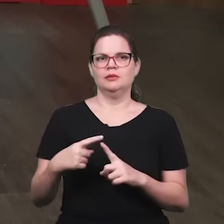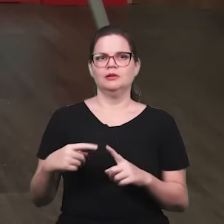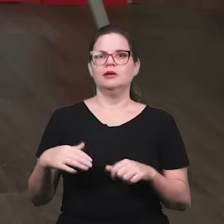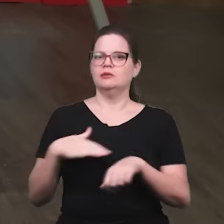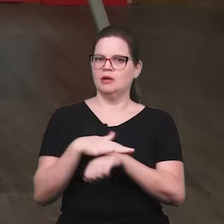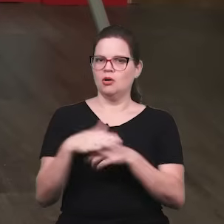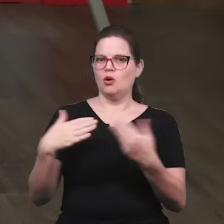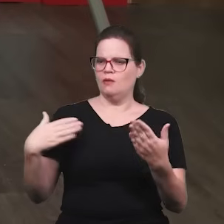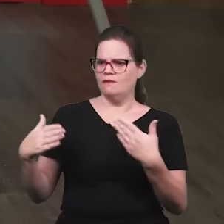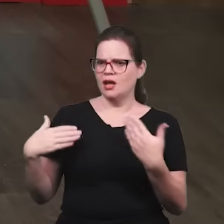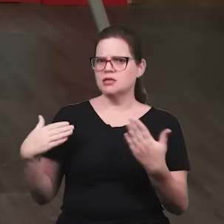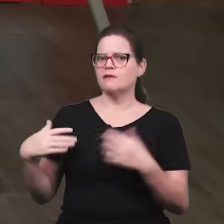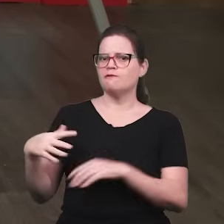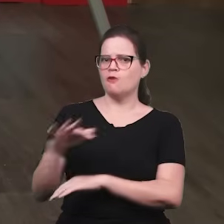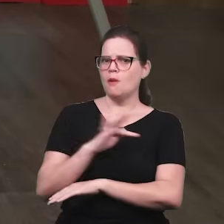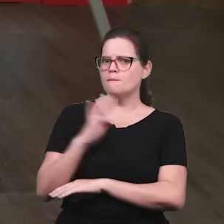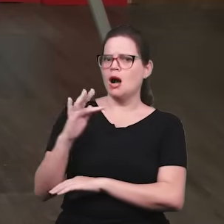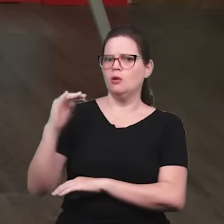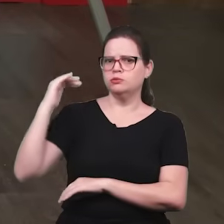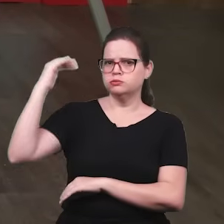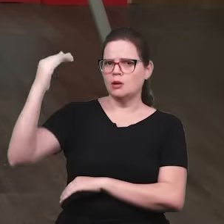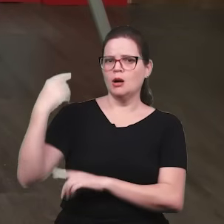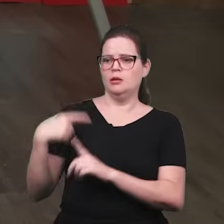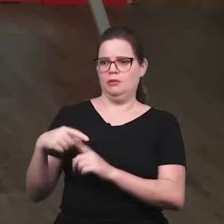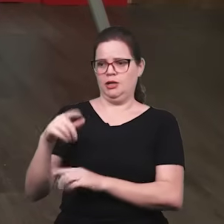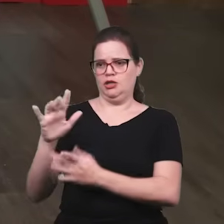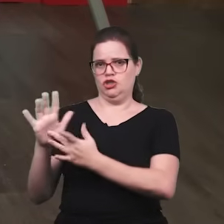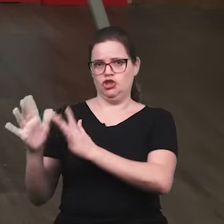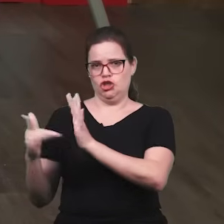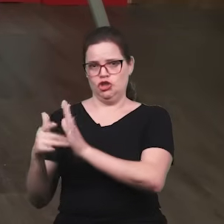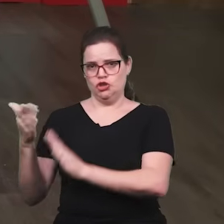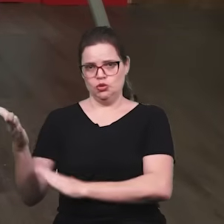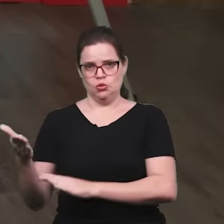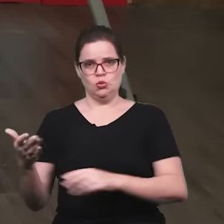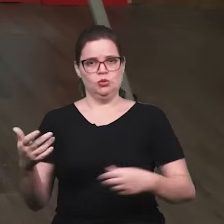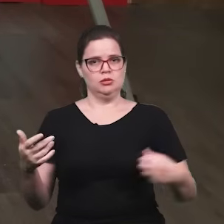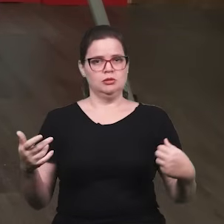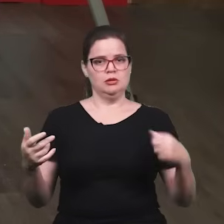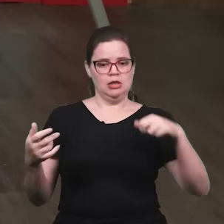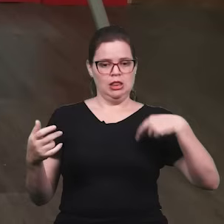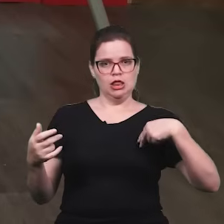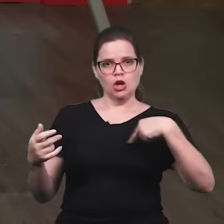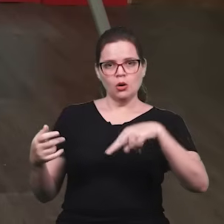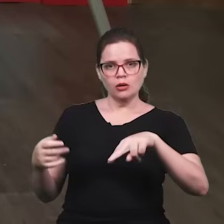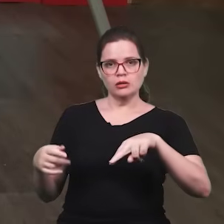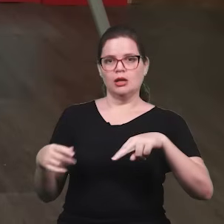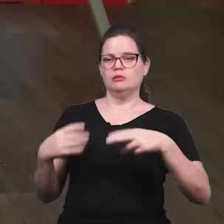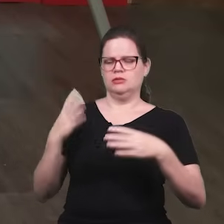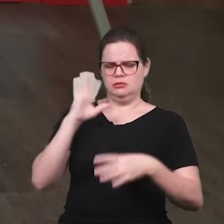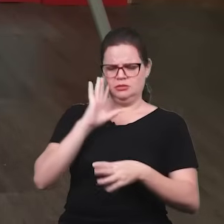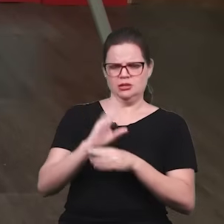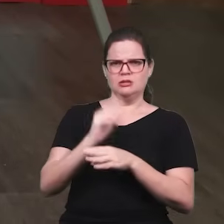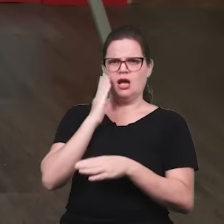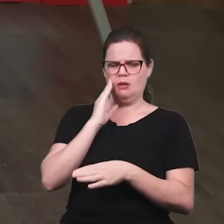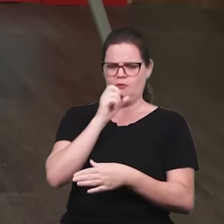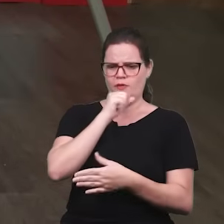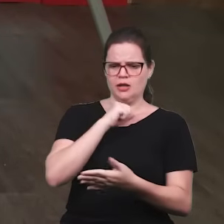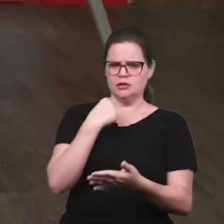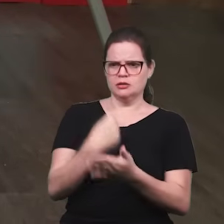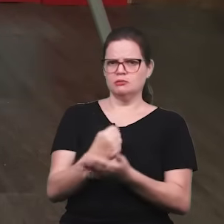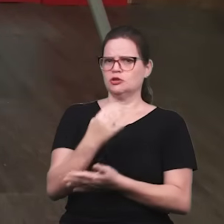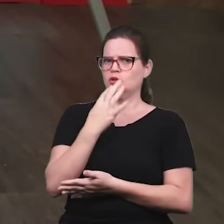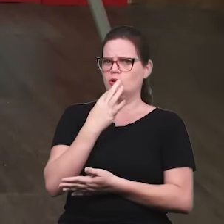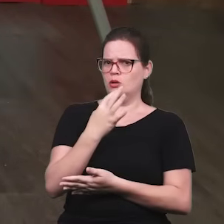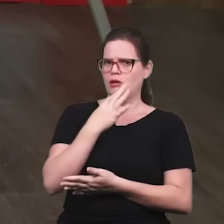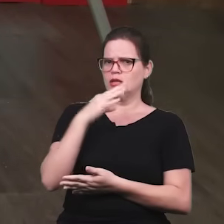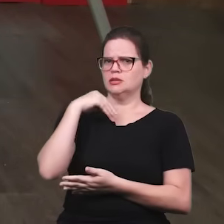alto nível. Em alto Jesus nível. E um fariseu, estudante da palavra, como Isso. o professor Vinícius falou agora aqui, conhecia bem